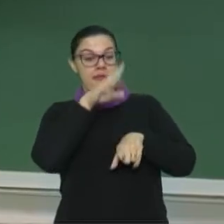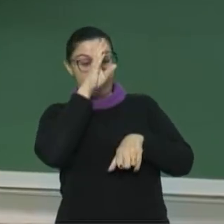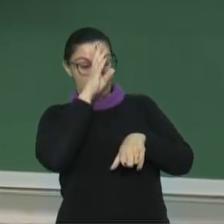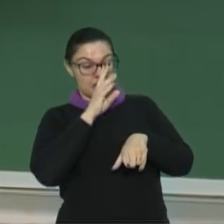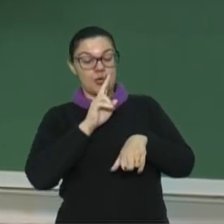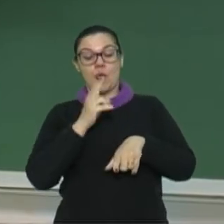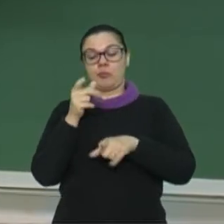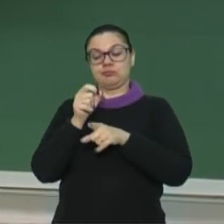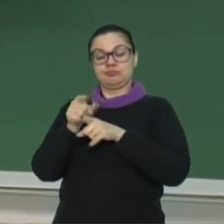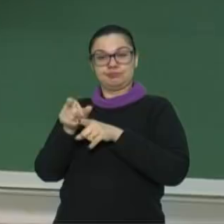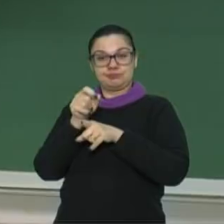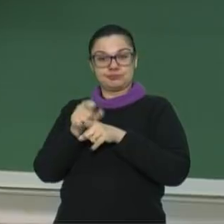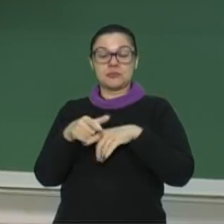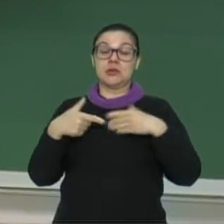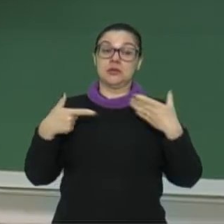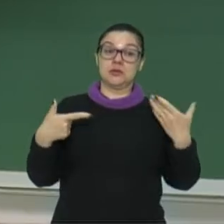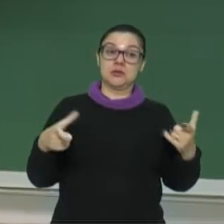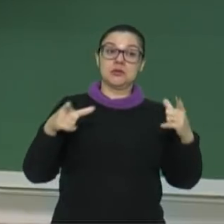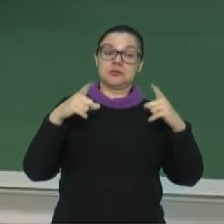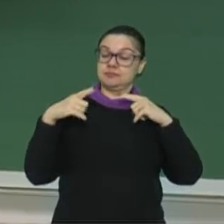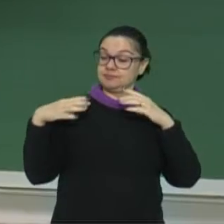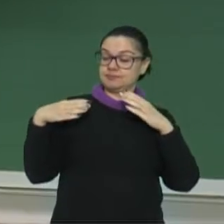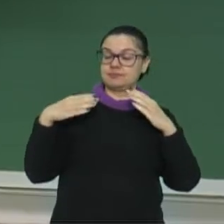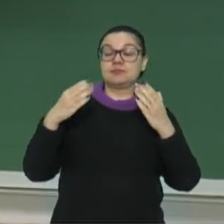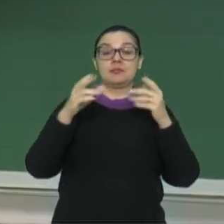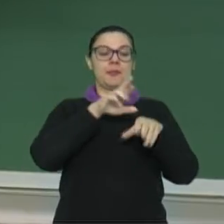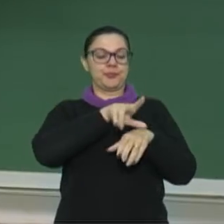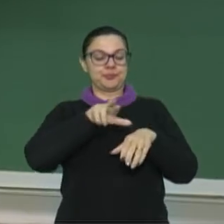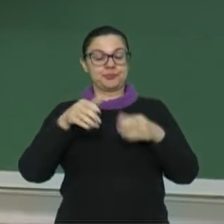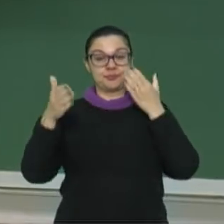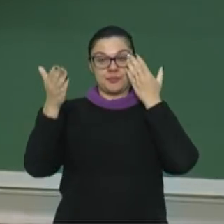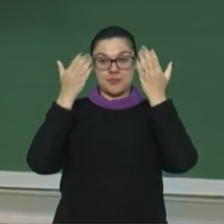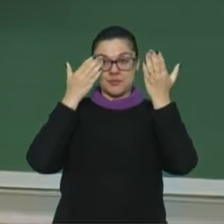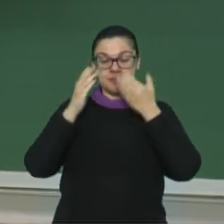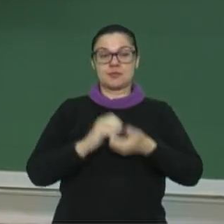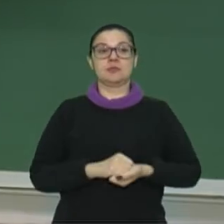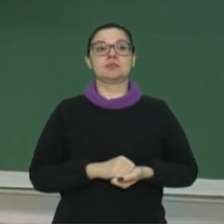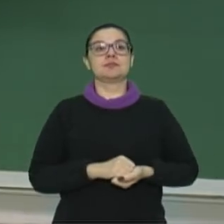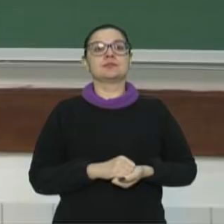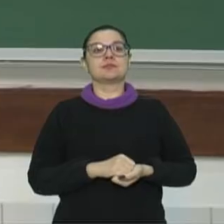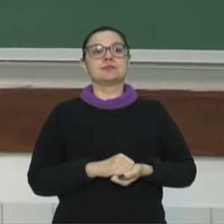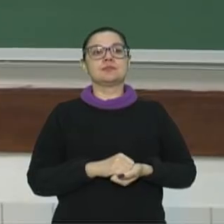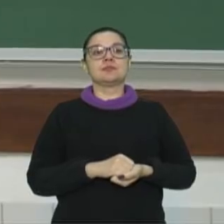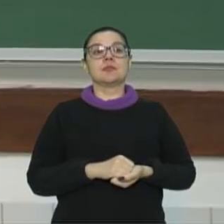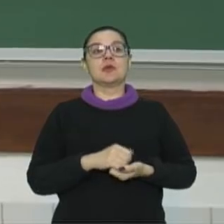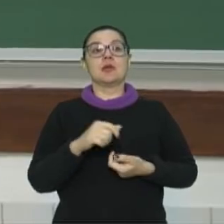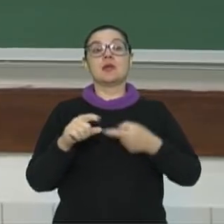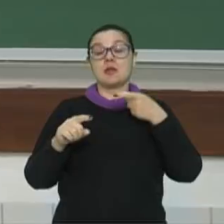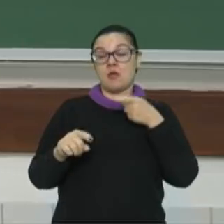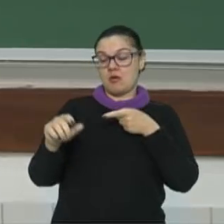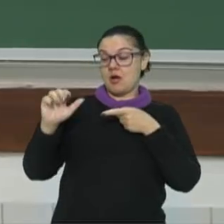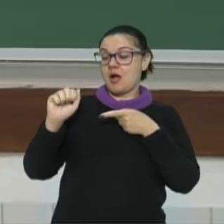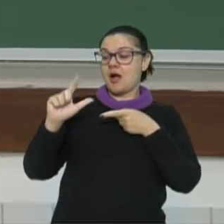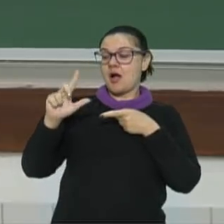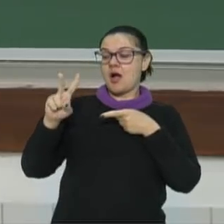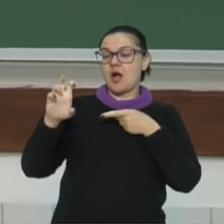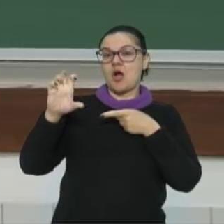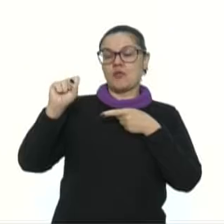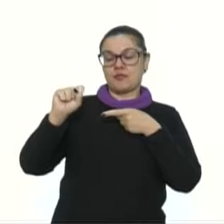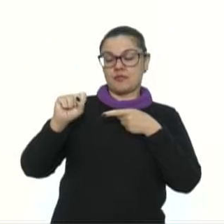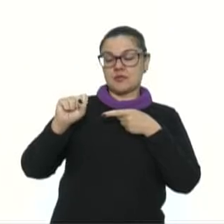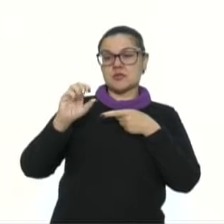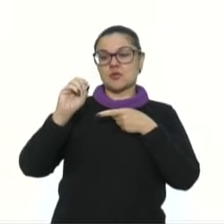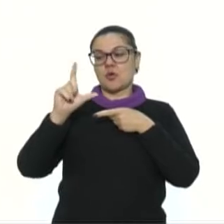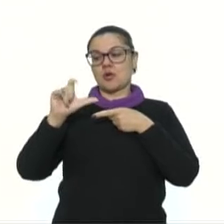quanto pagos. Então, hoje a gente tem esses atendimentos variados. E aí você tem ali Alves e Oliveira. O que ou